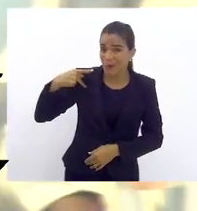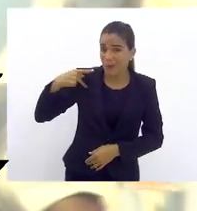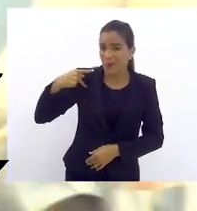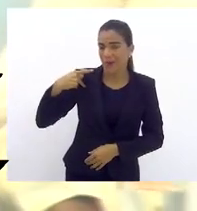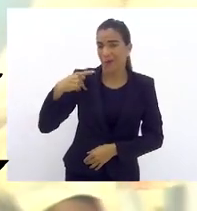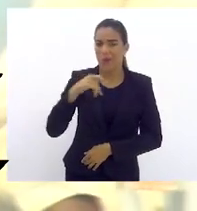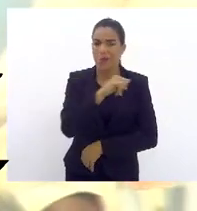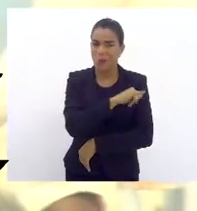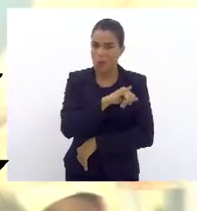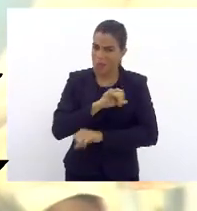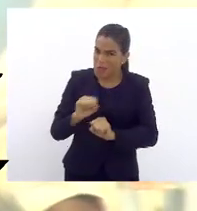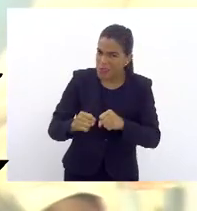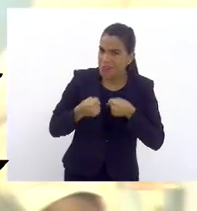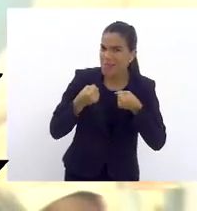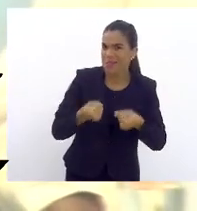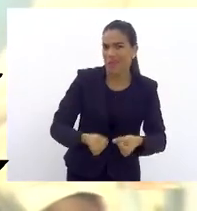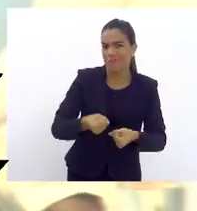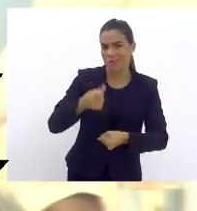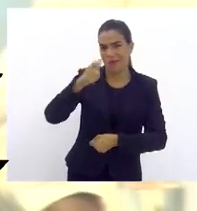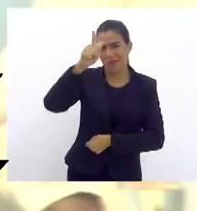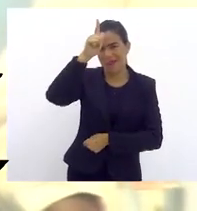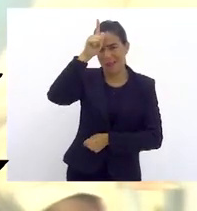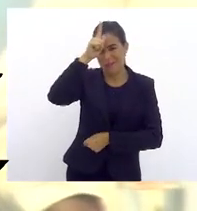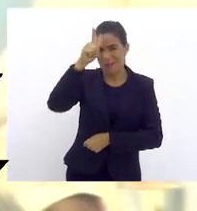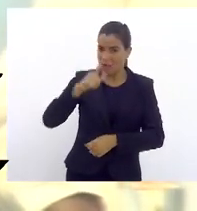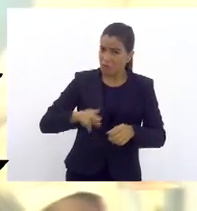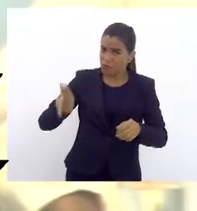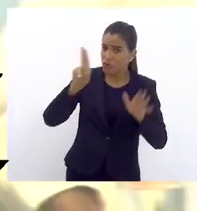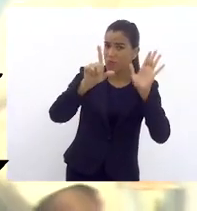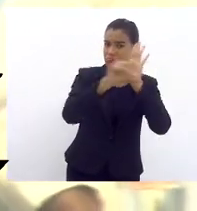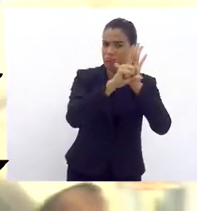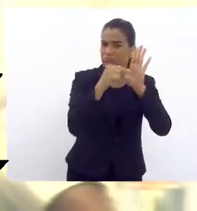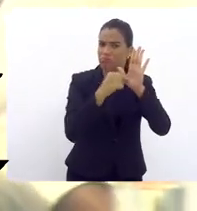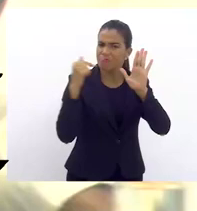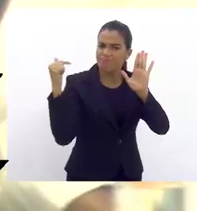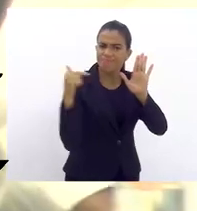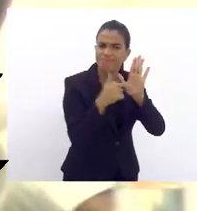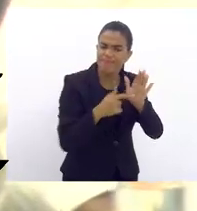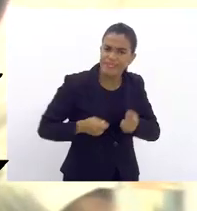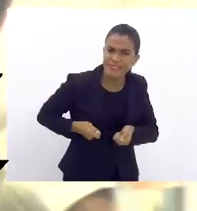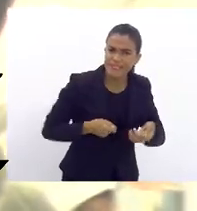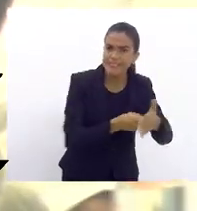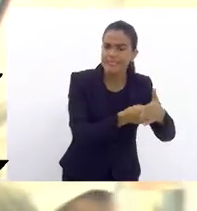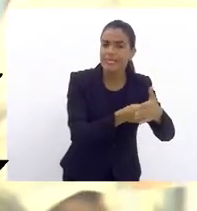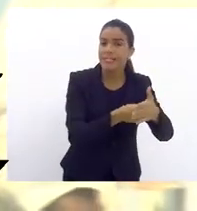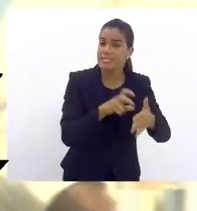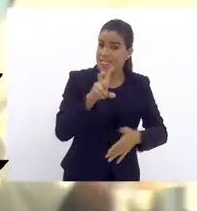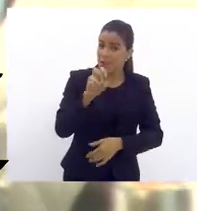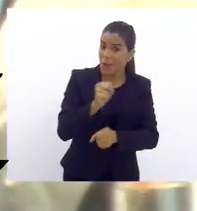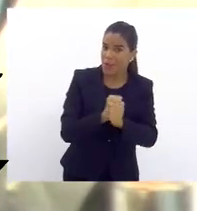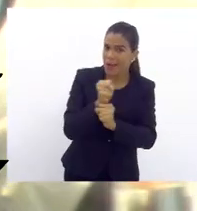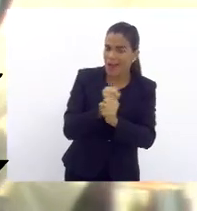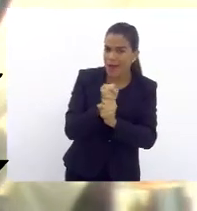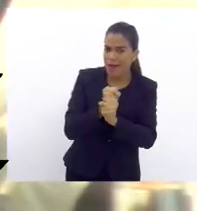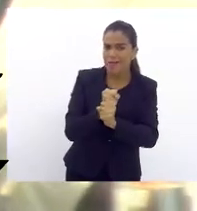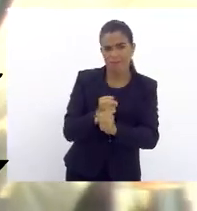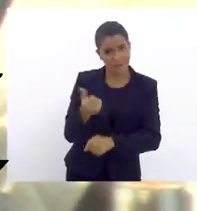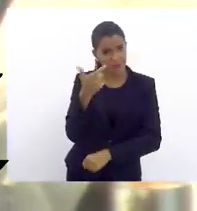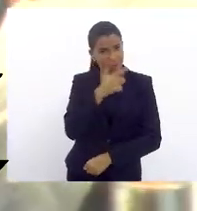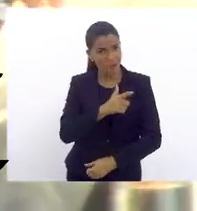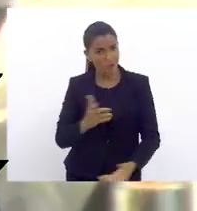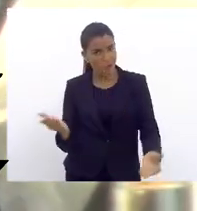defendeu os quilombolas usou a lei dos mais de 50 anos e ganhou ação da Marinha